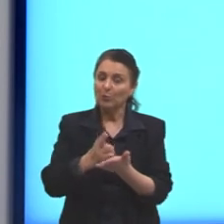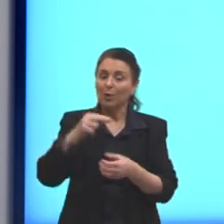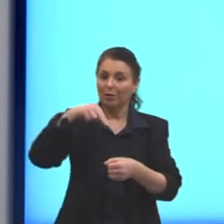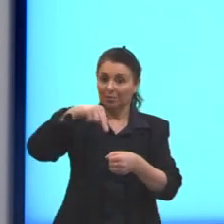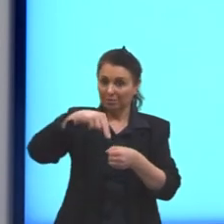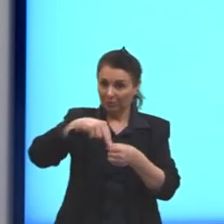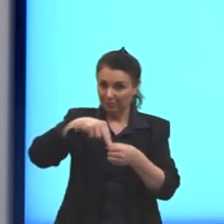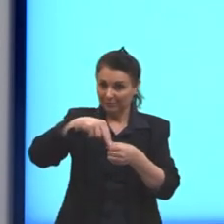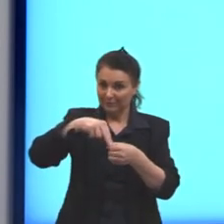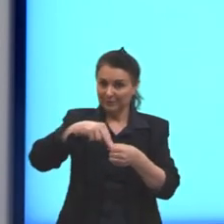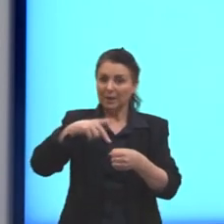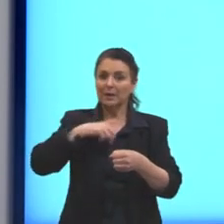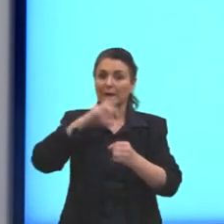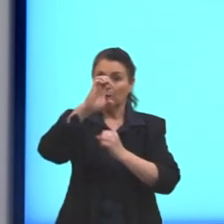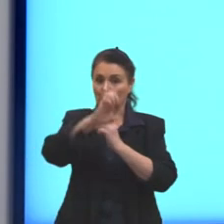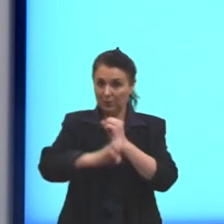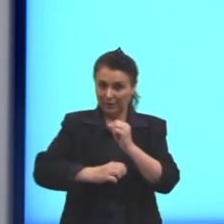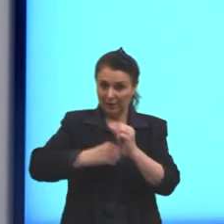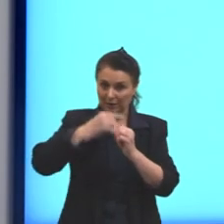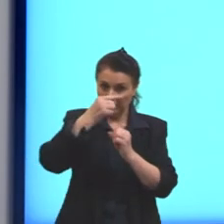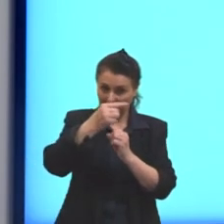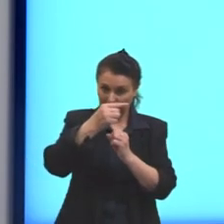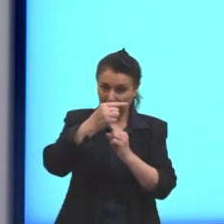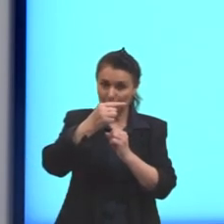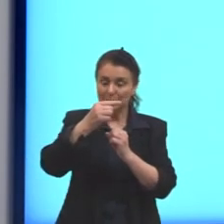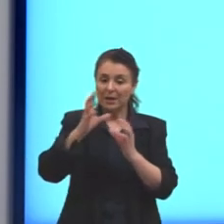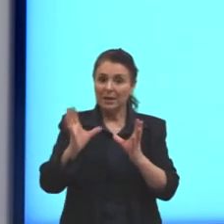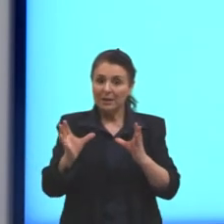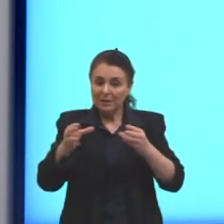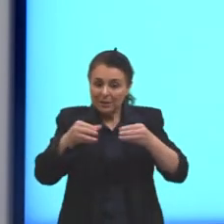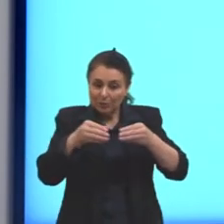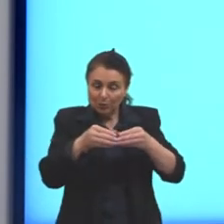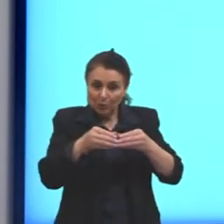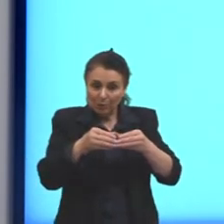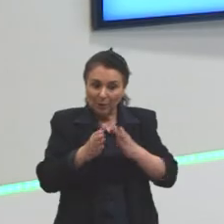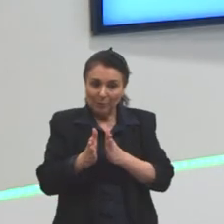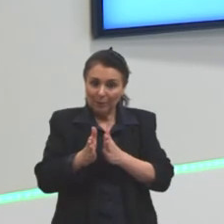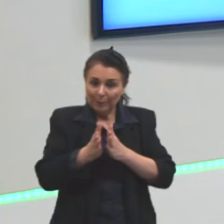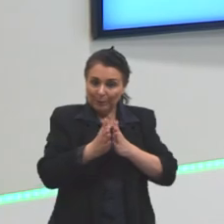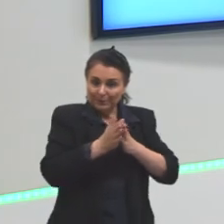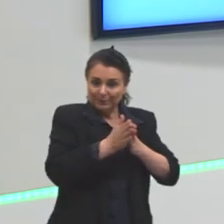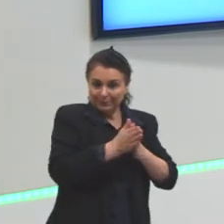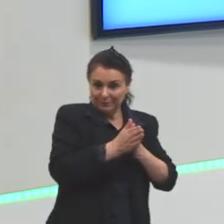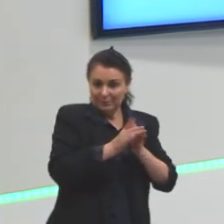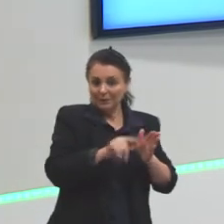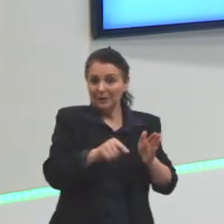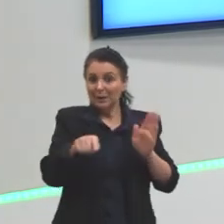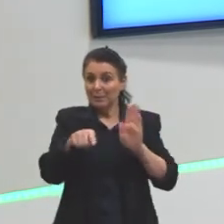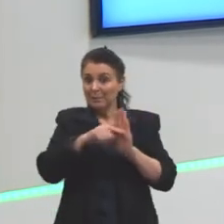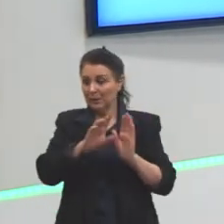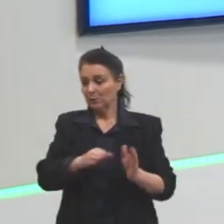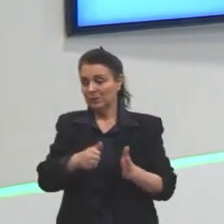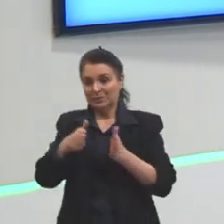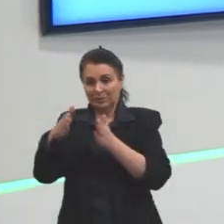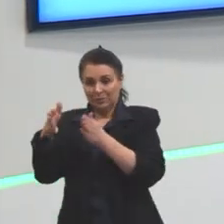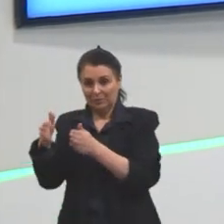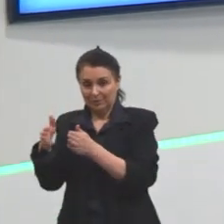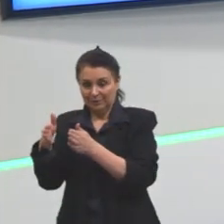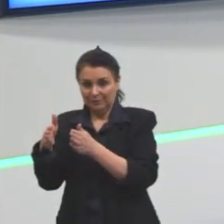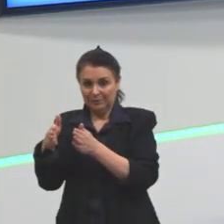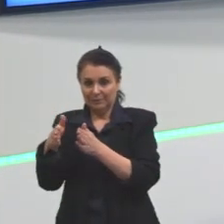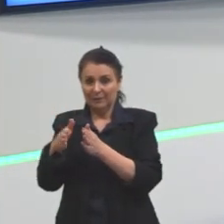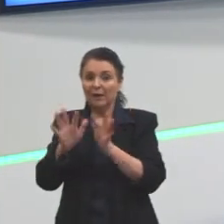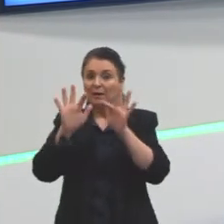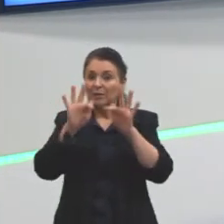isso aqui ó a gente tem os elétrons eles costumam se agrupar de um lado mais de um lado do que do outro tá para